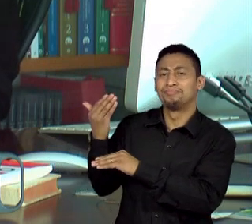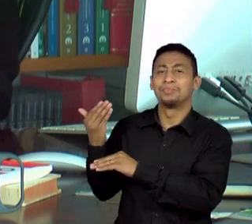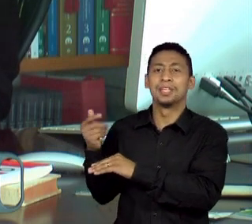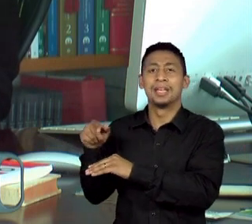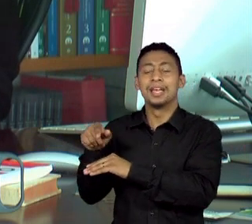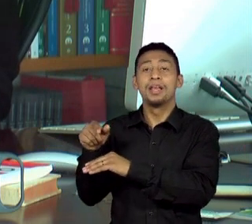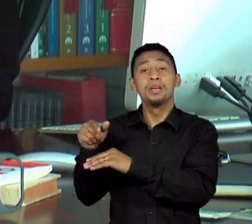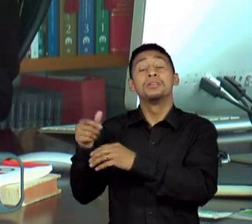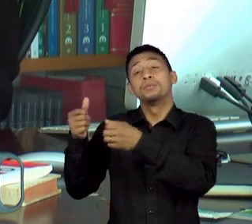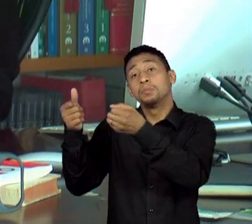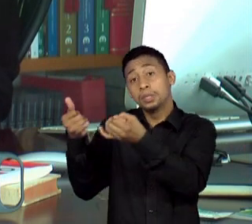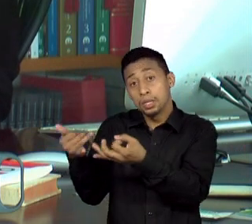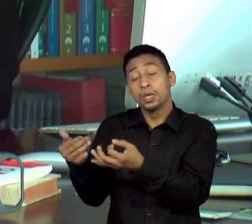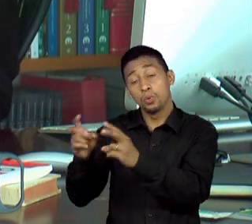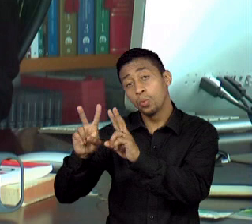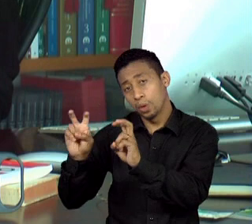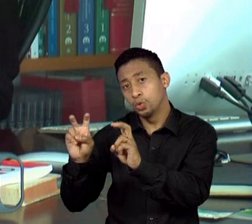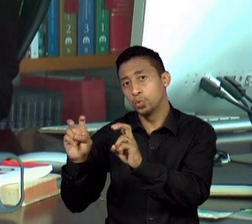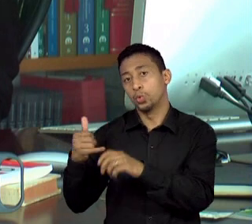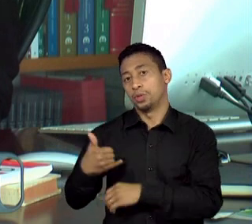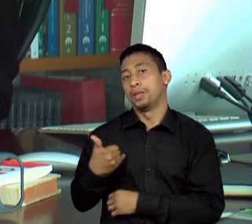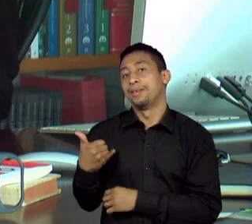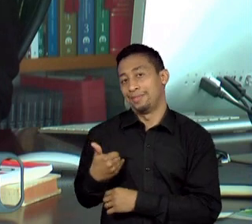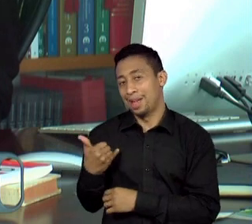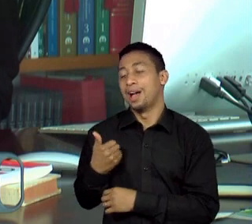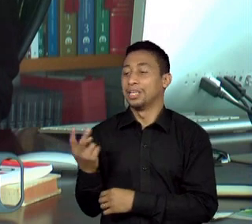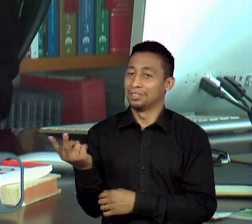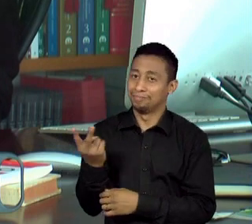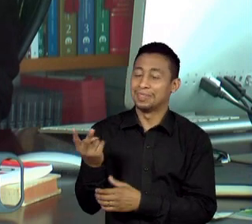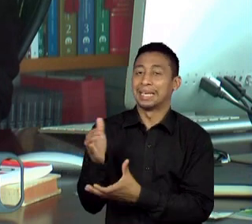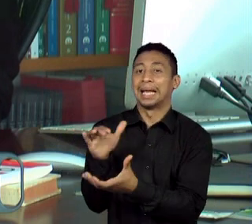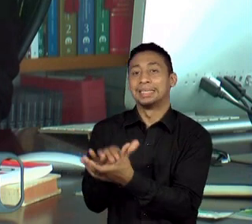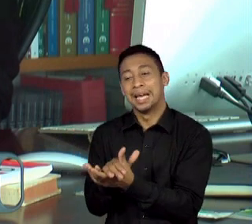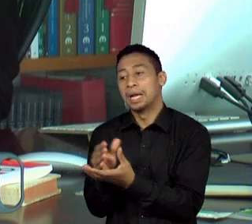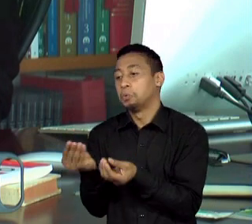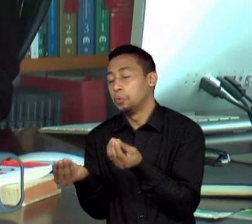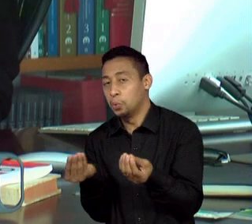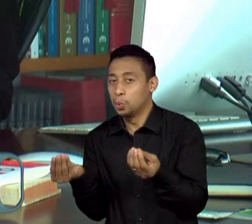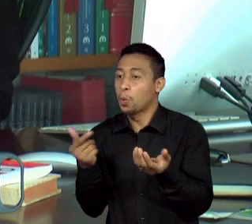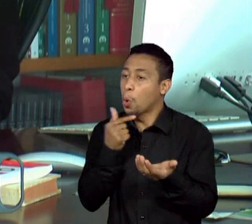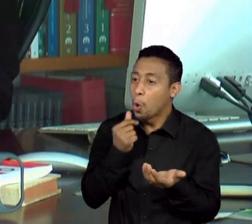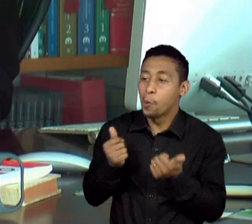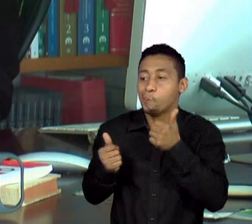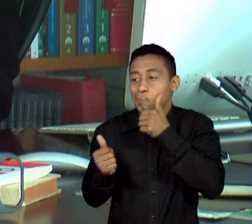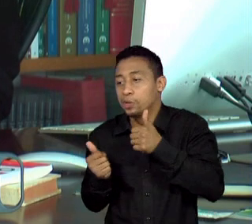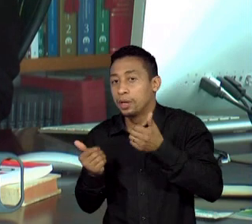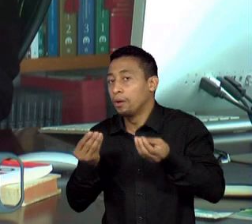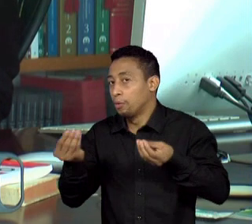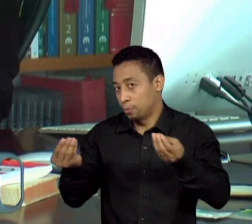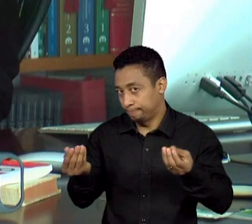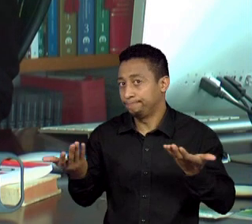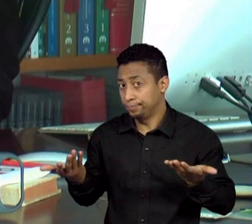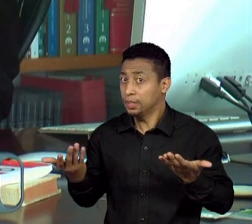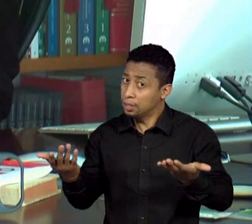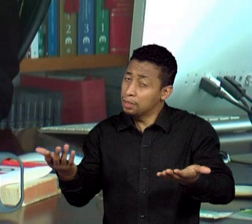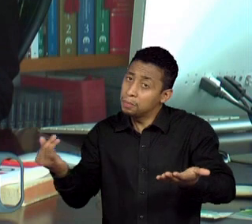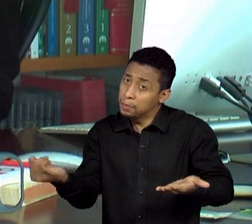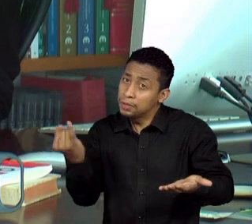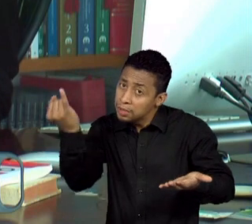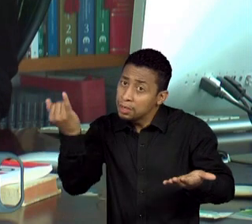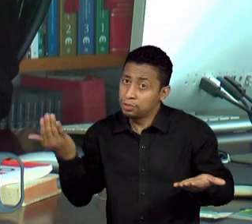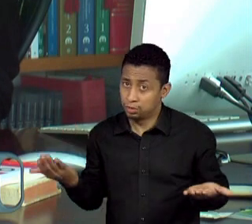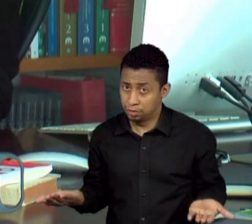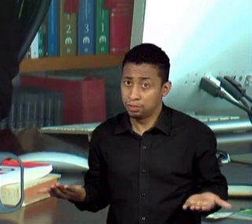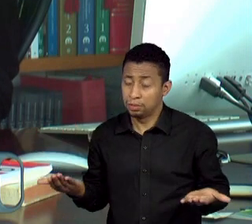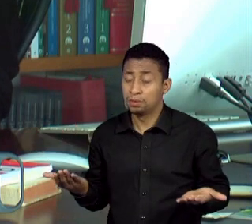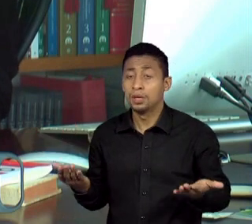um pouco disso também, né? E essa é uma questão realmente importante e acho que ela